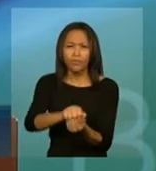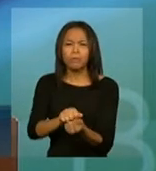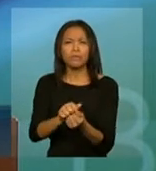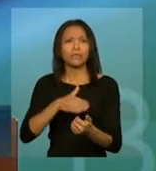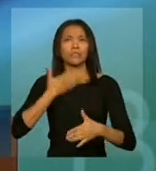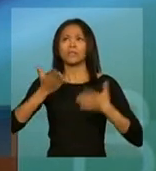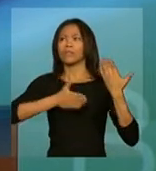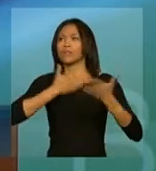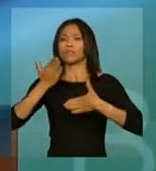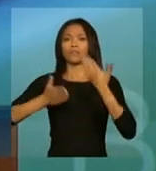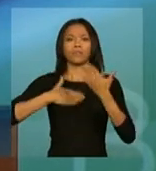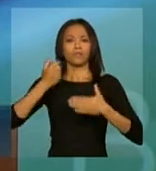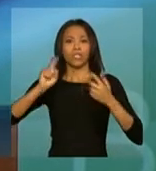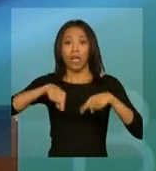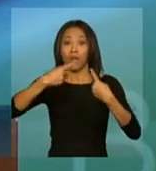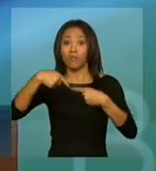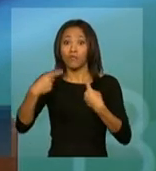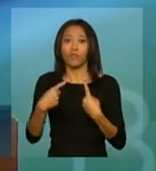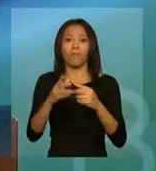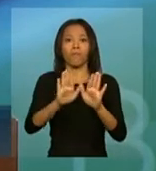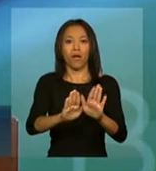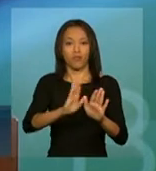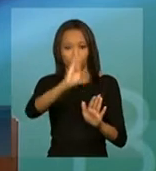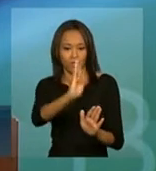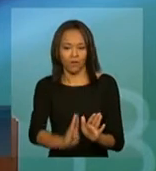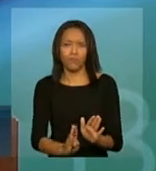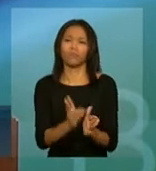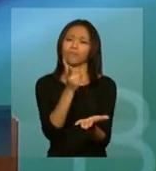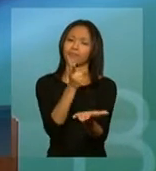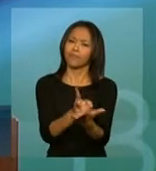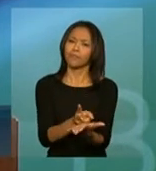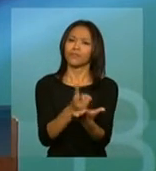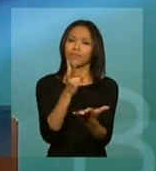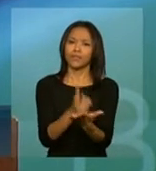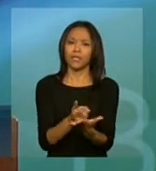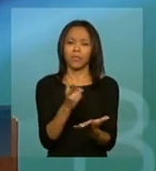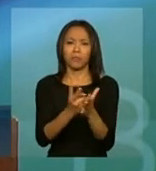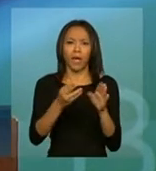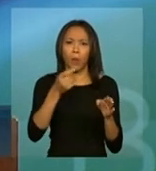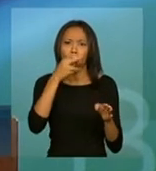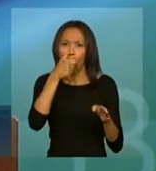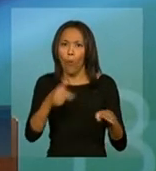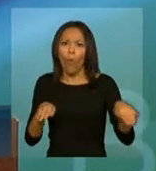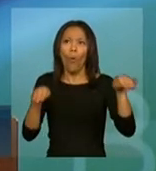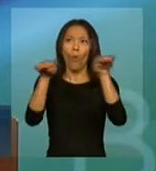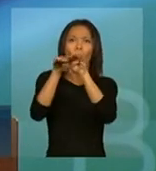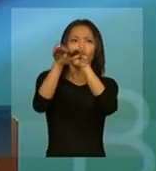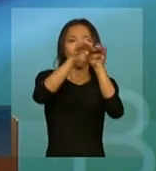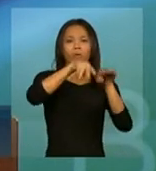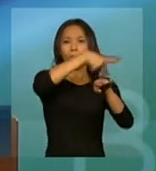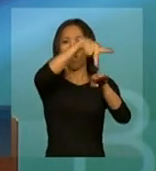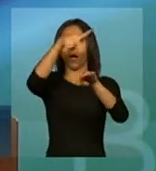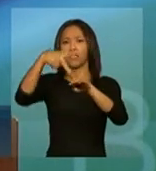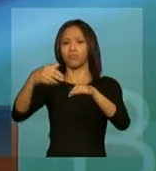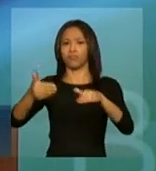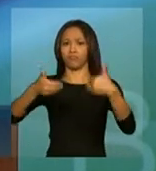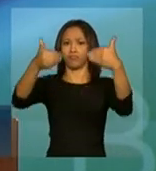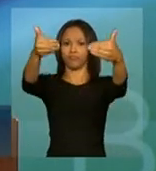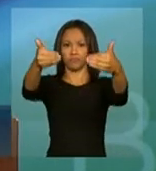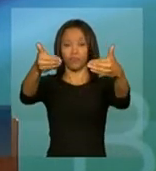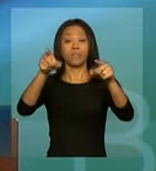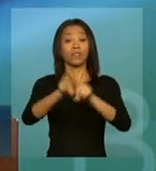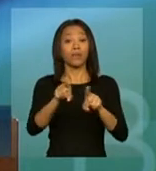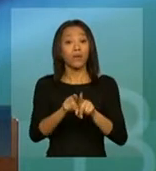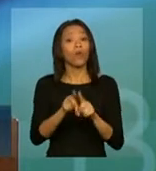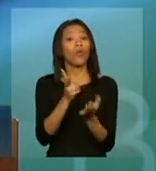incertezas e desafios, o nosso país está em franco contraste com a maioria das nações mais desenvolvidas e com seu próprio passado, porque